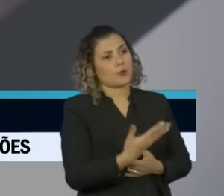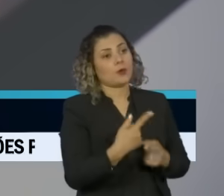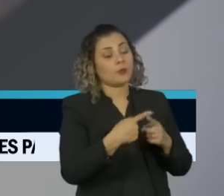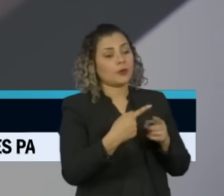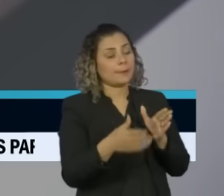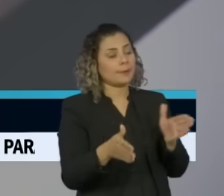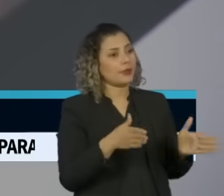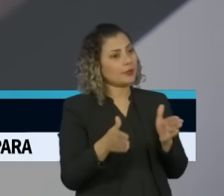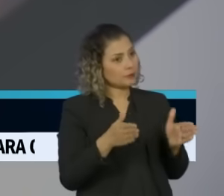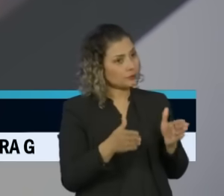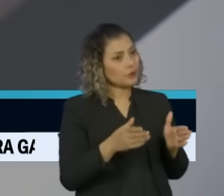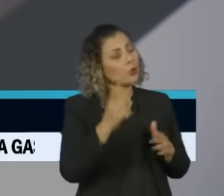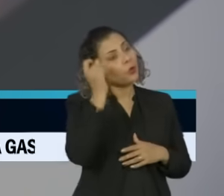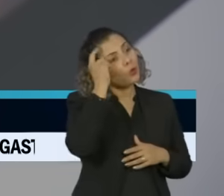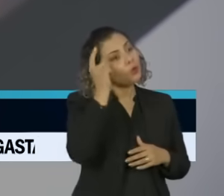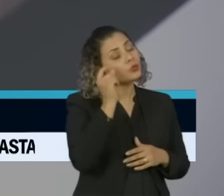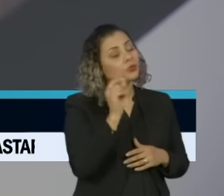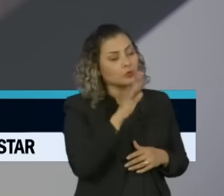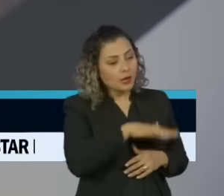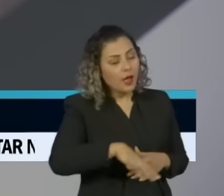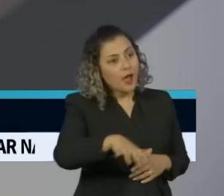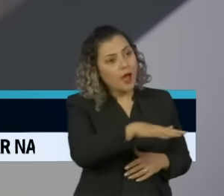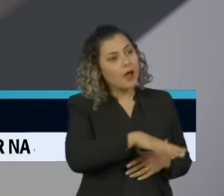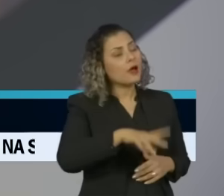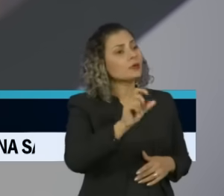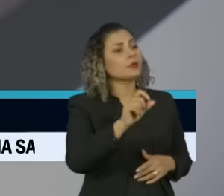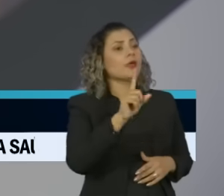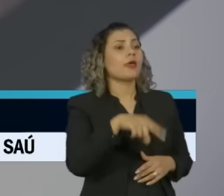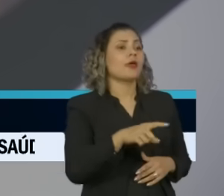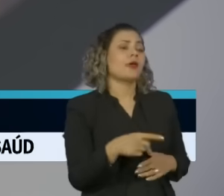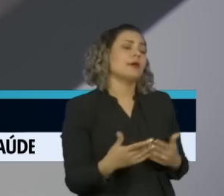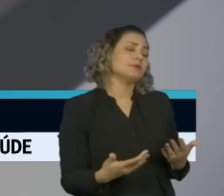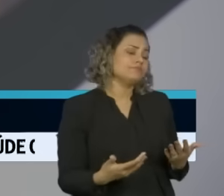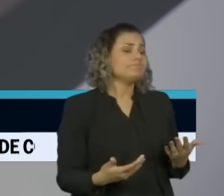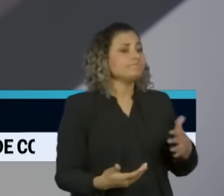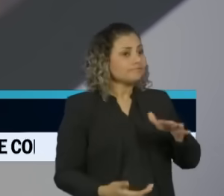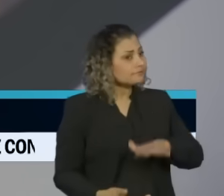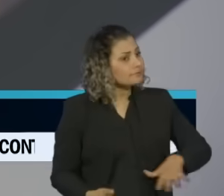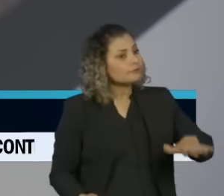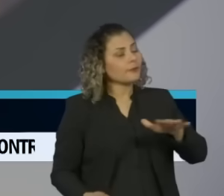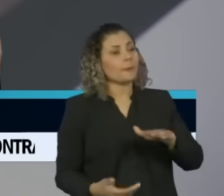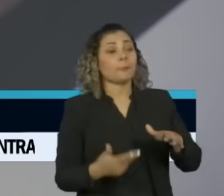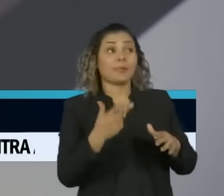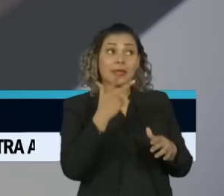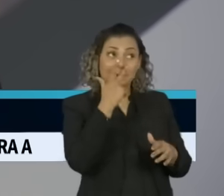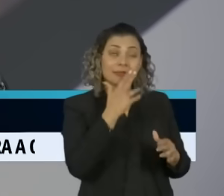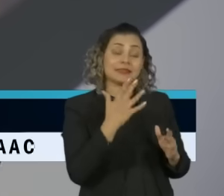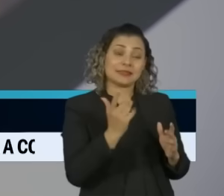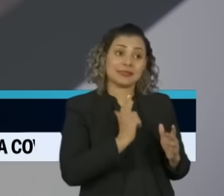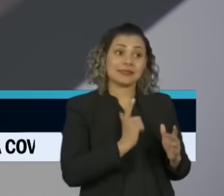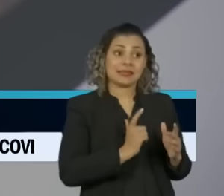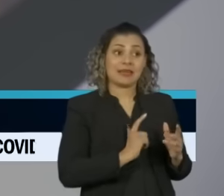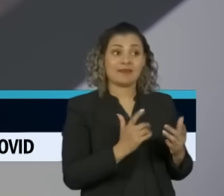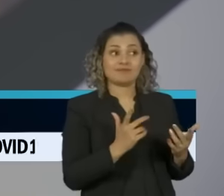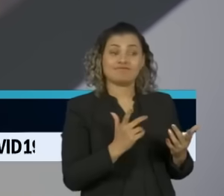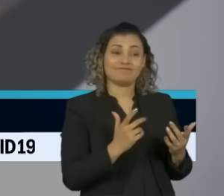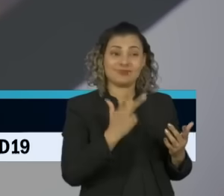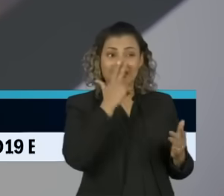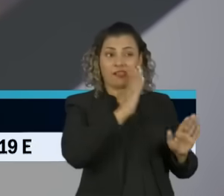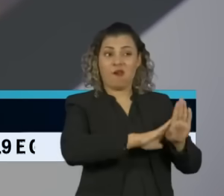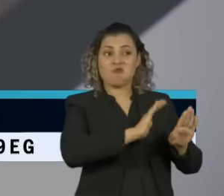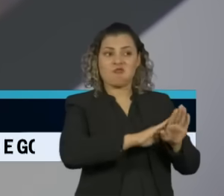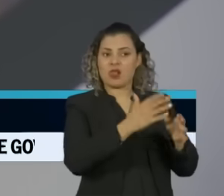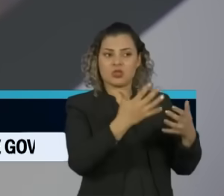determinado momento, a cultura era vista, o setor cultural era visto como o meio alvo de um certo